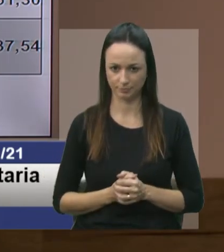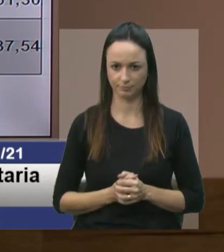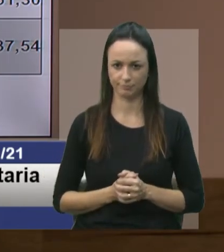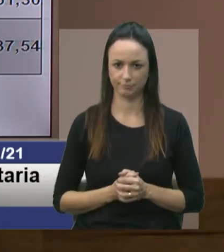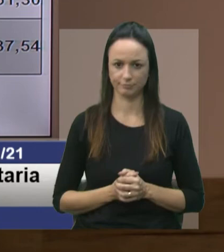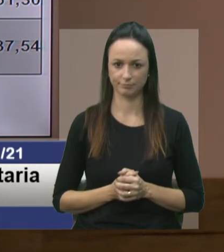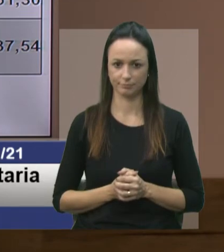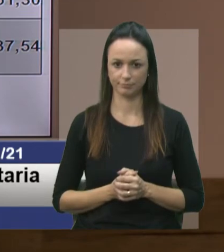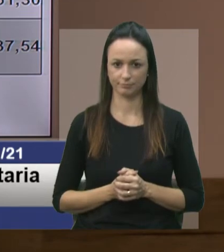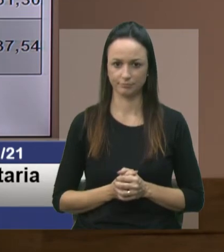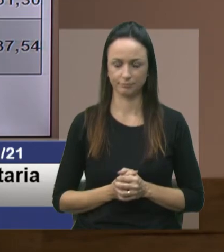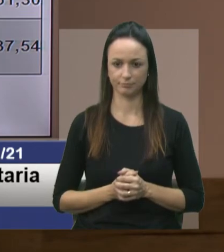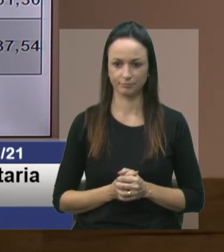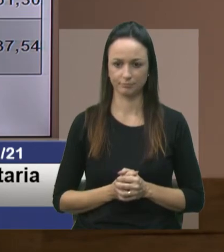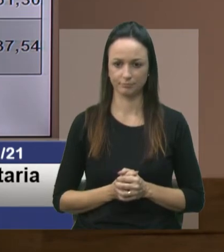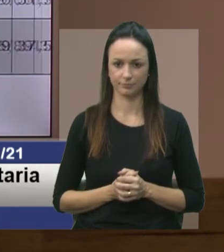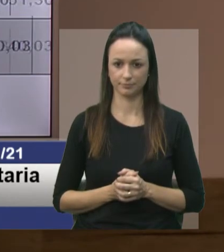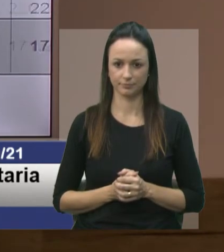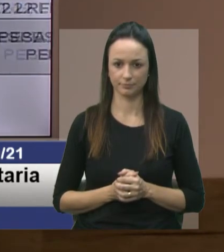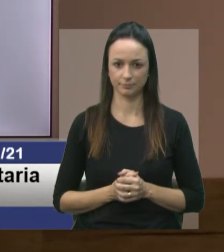R$ 168.491.855,89.